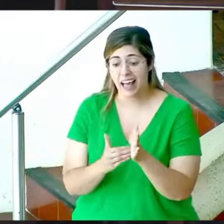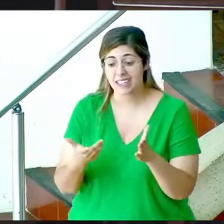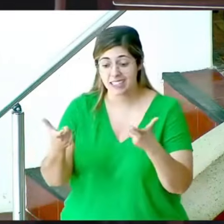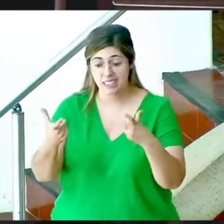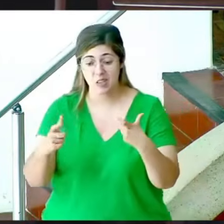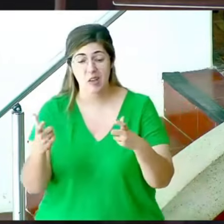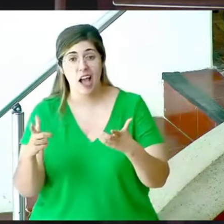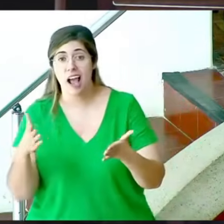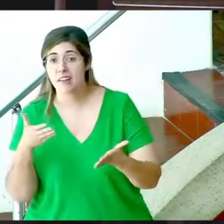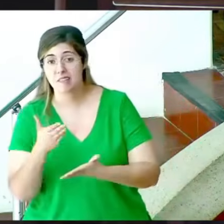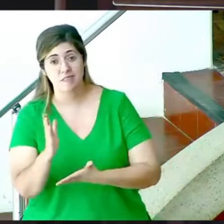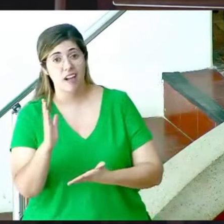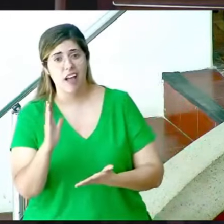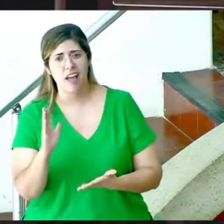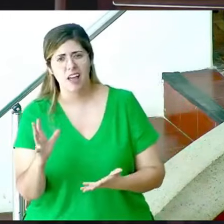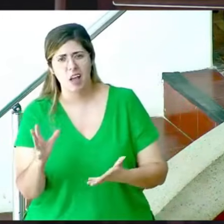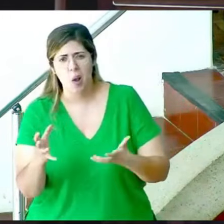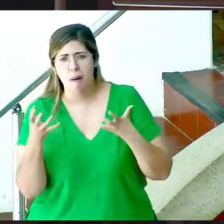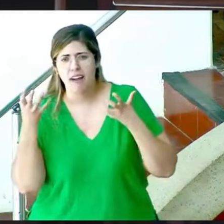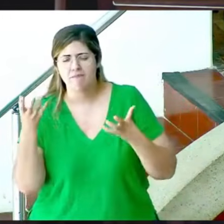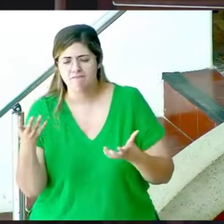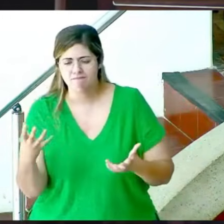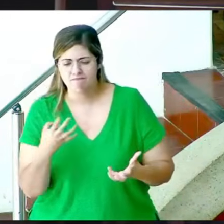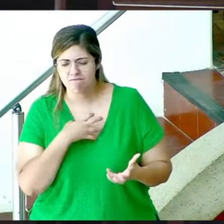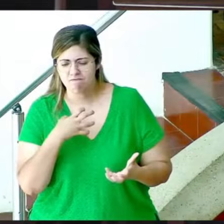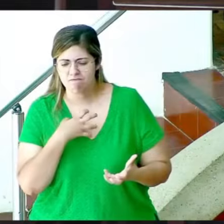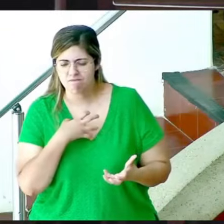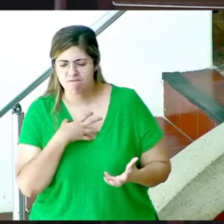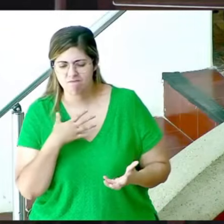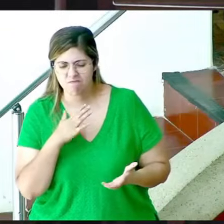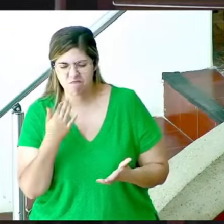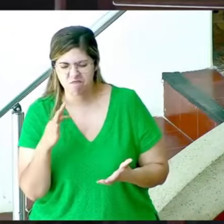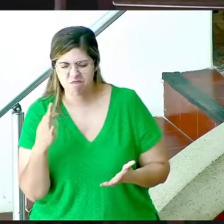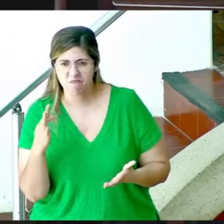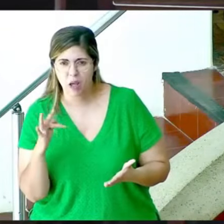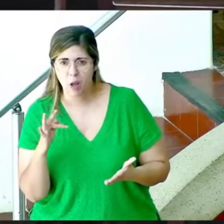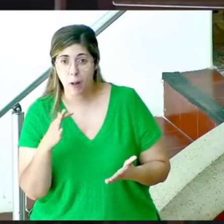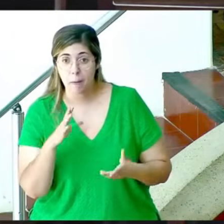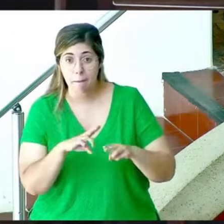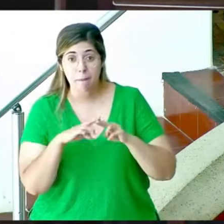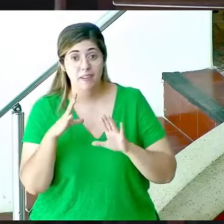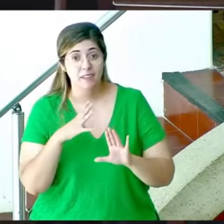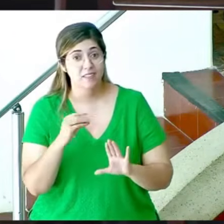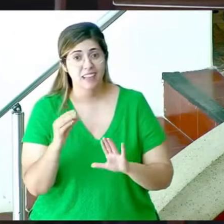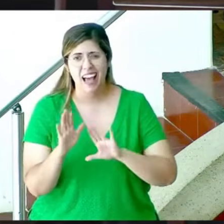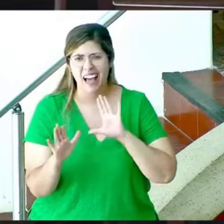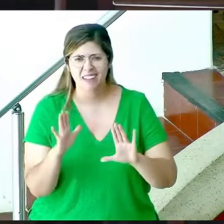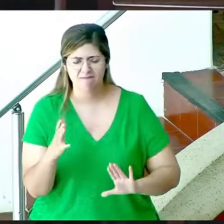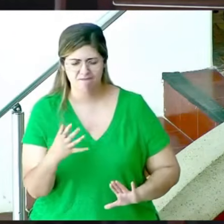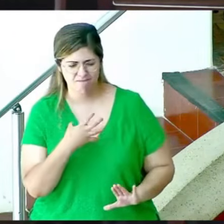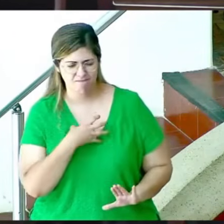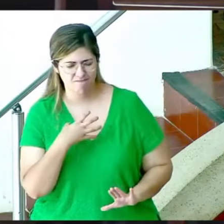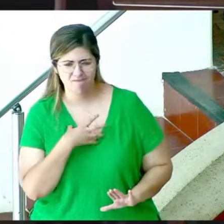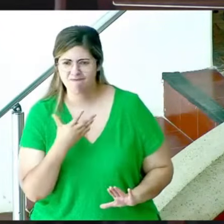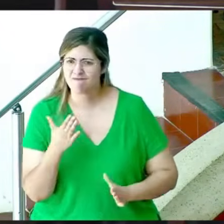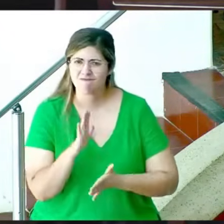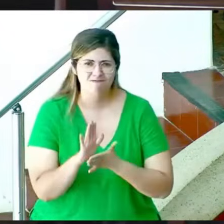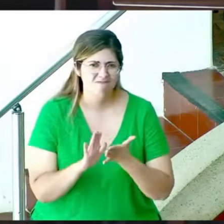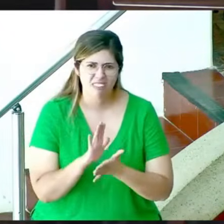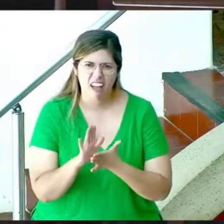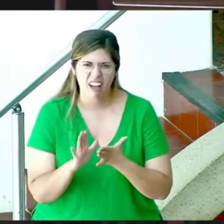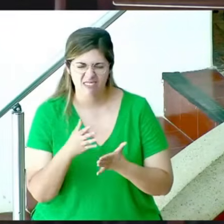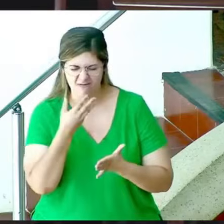sofrer dores de parto pelos nossos filhos? Será que vai chegar um momento em que nós já não nos importaremos mais com